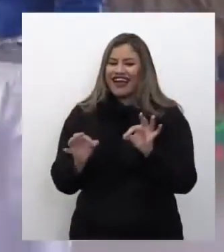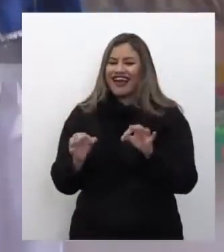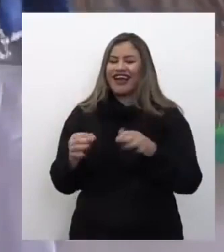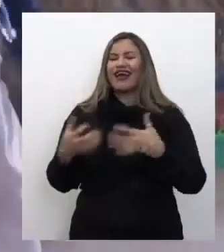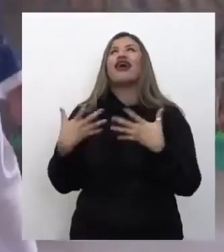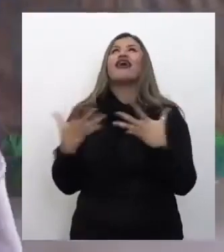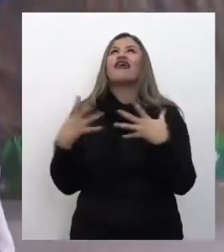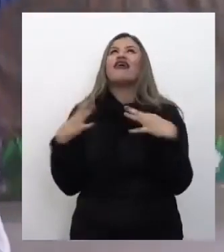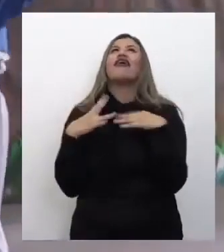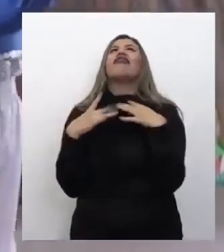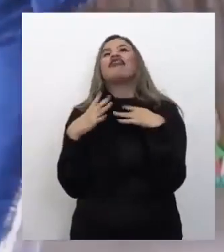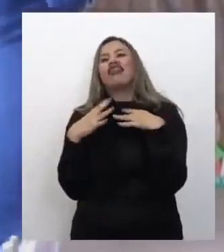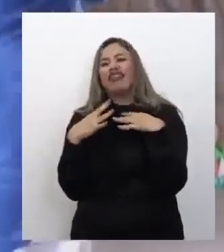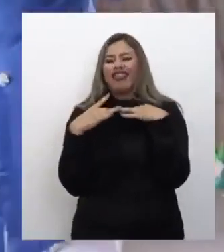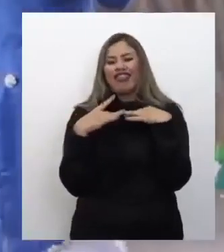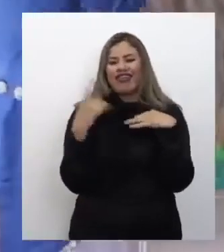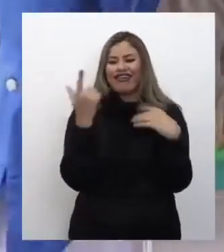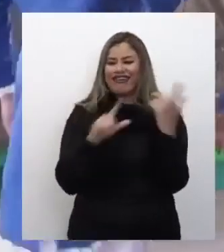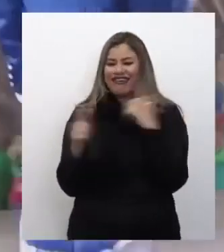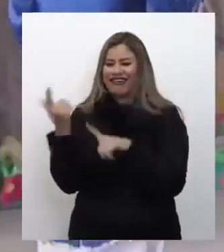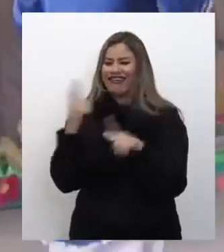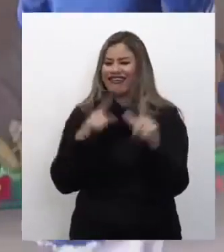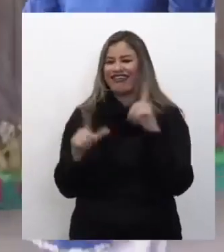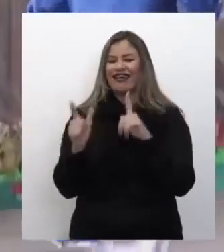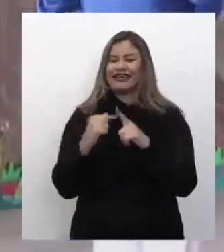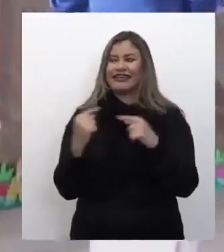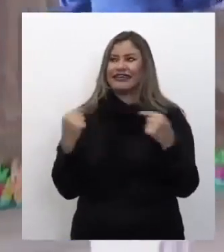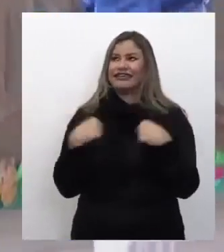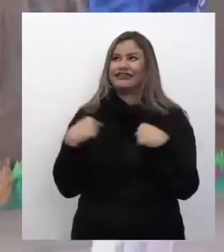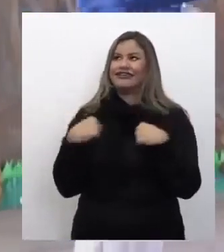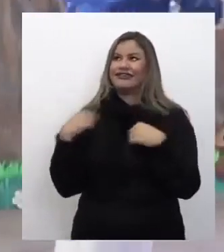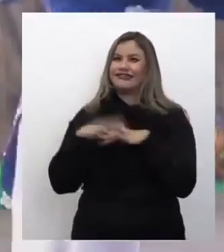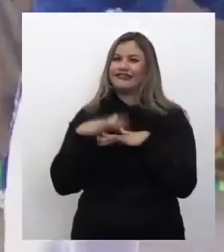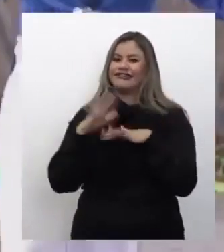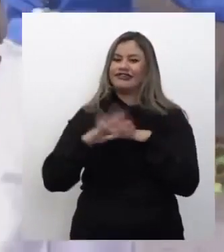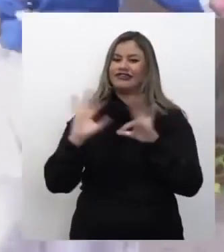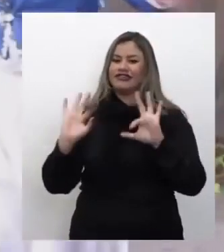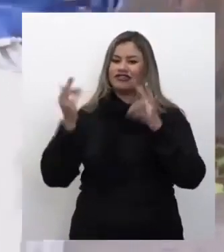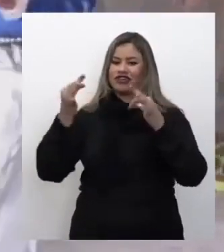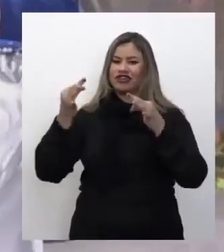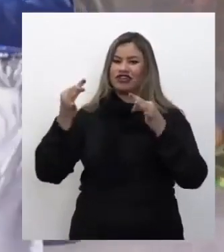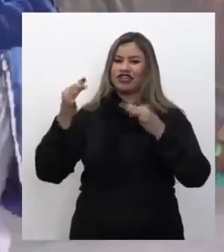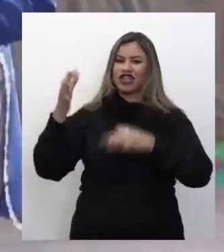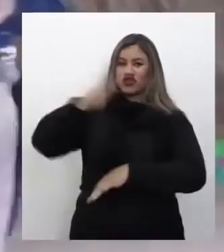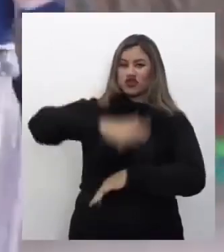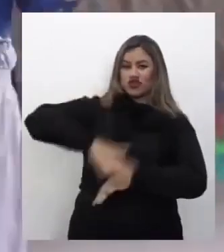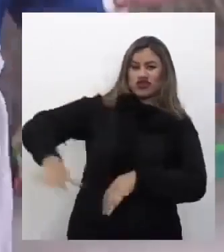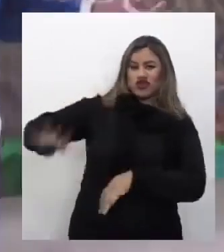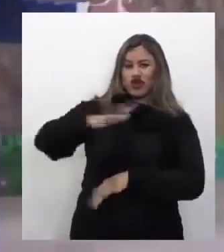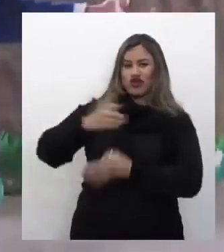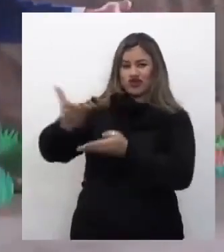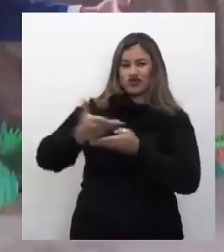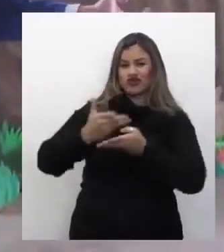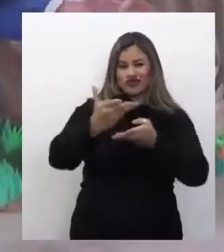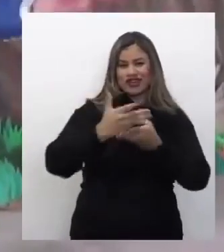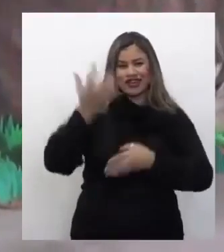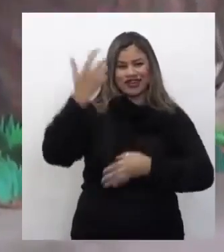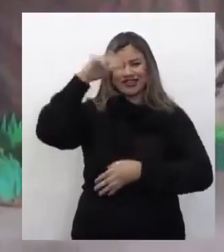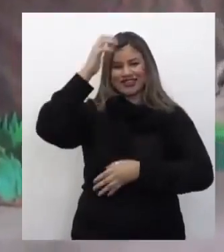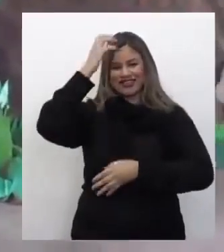hein? Eu vou dar uma festa! Vou convidar todo mundo! A princesa